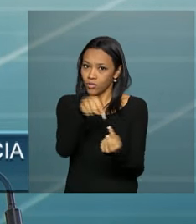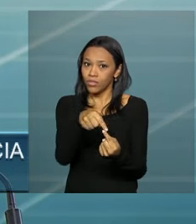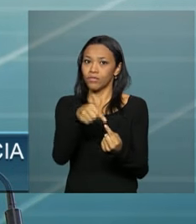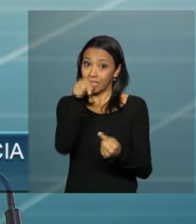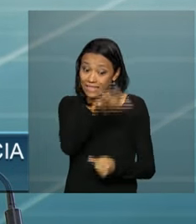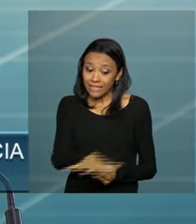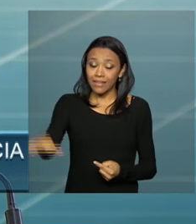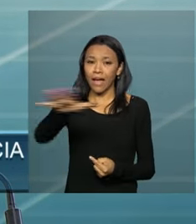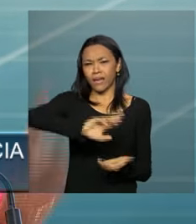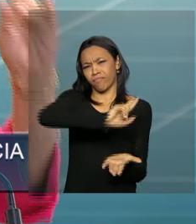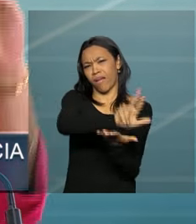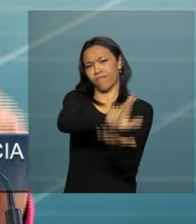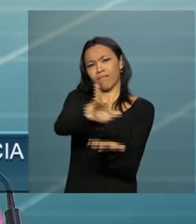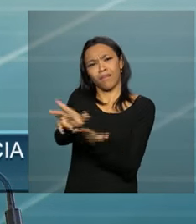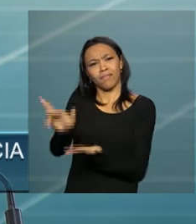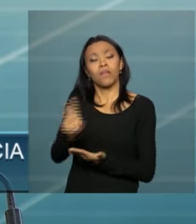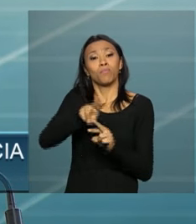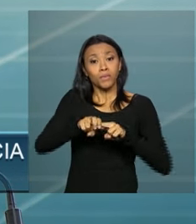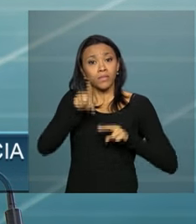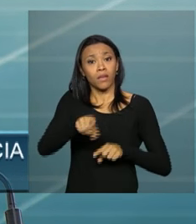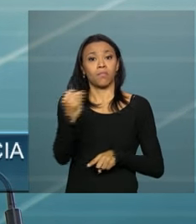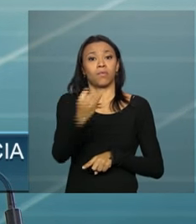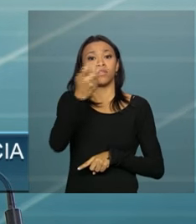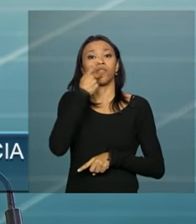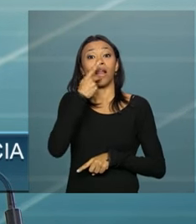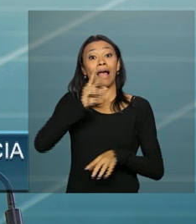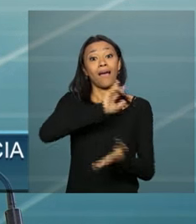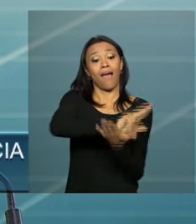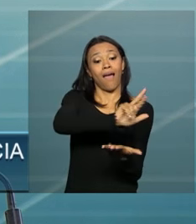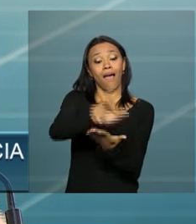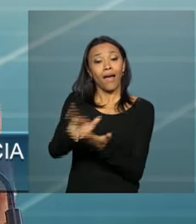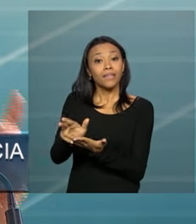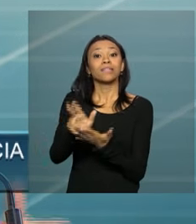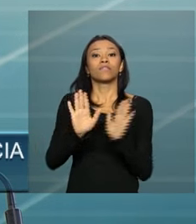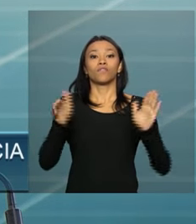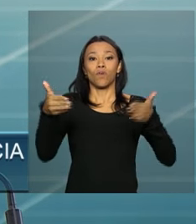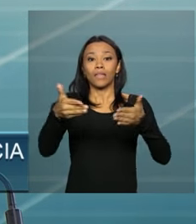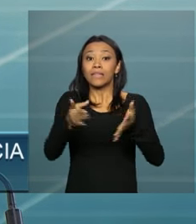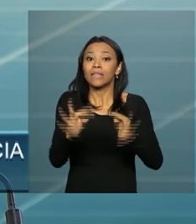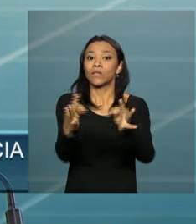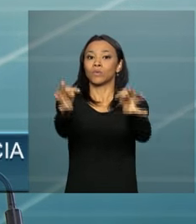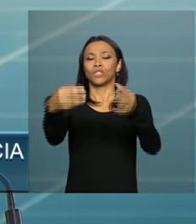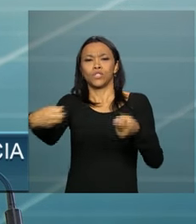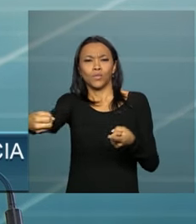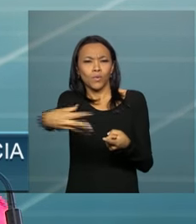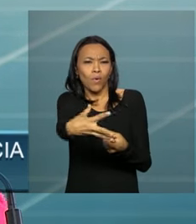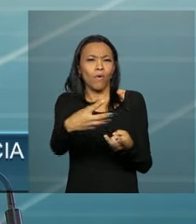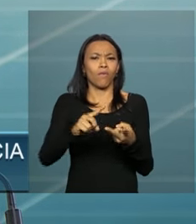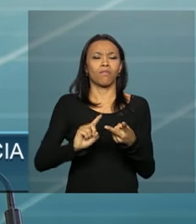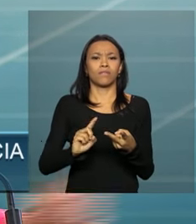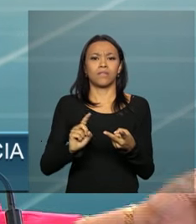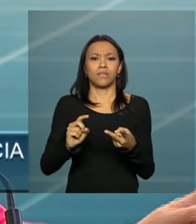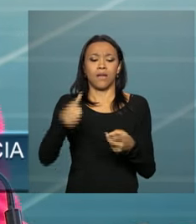nessas áreas diferenciadas, e aí é importante destacar que são áreas tecnológicas, áreas de inovação, áreas